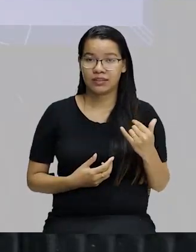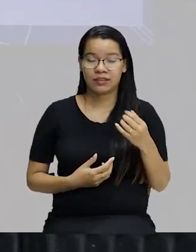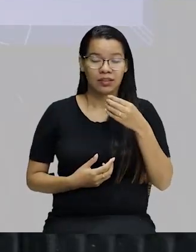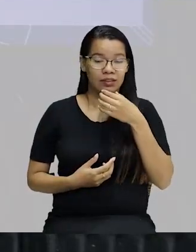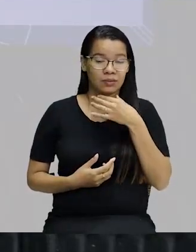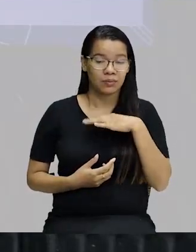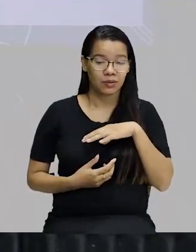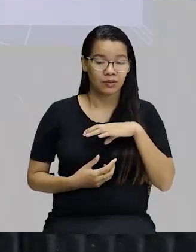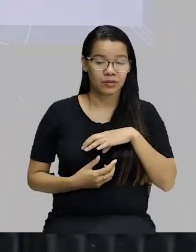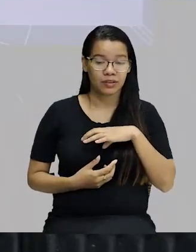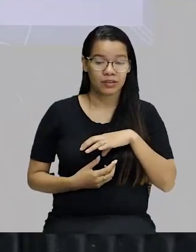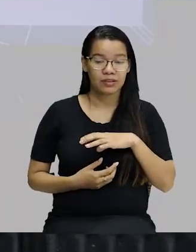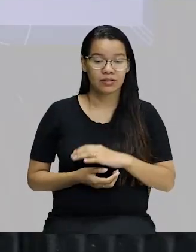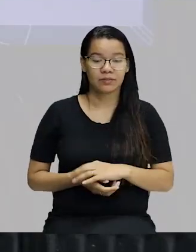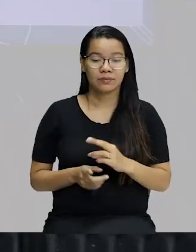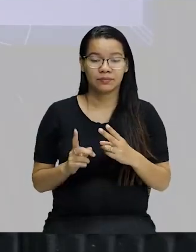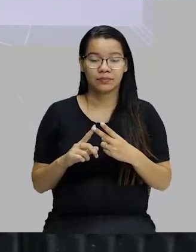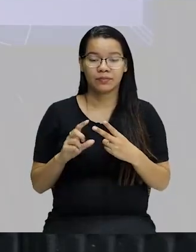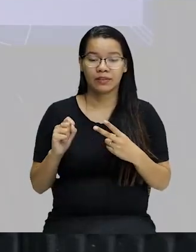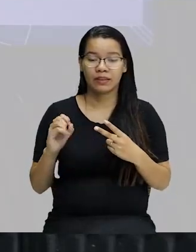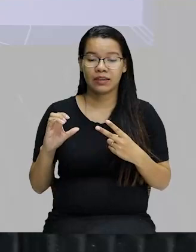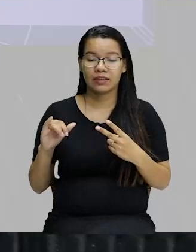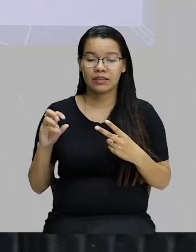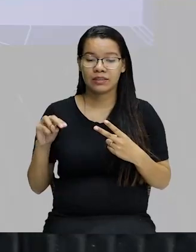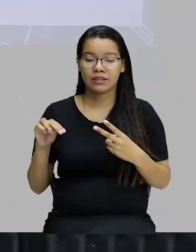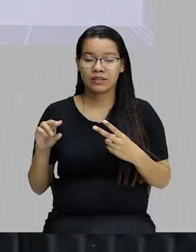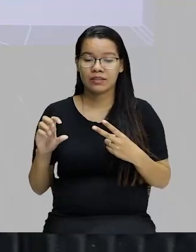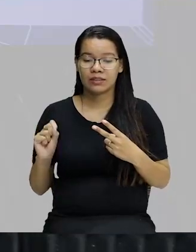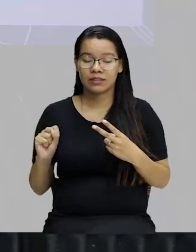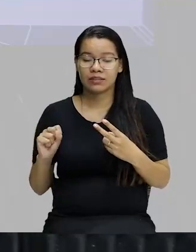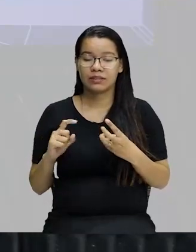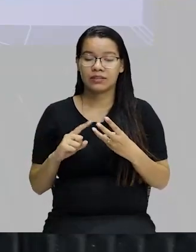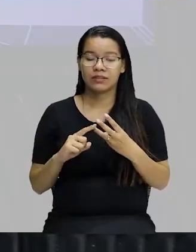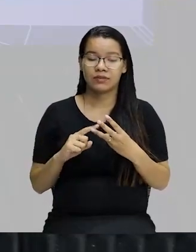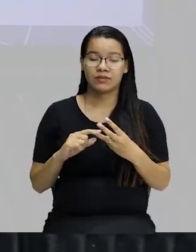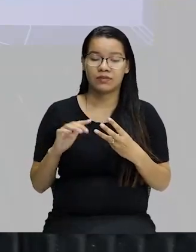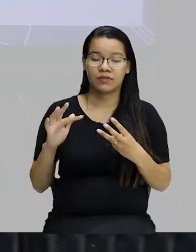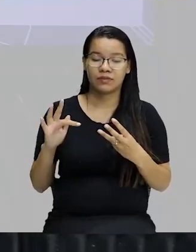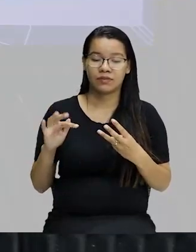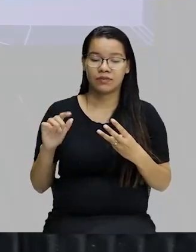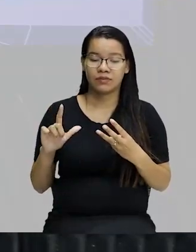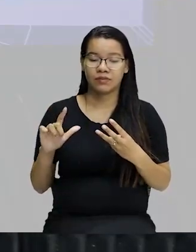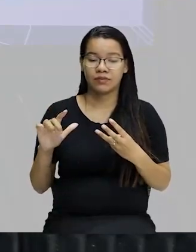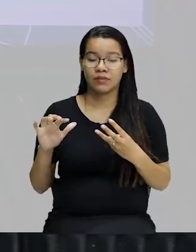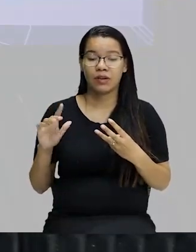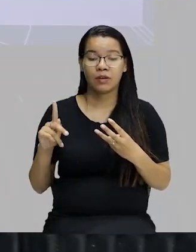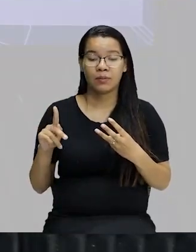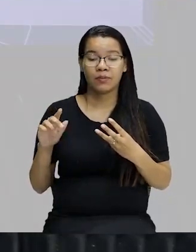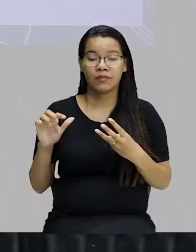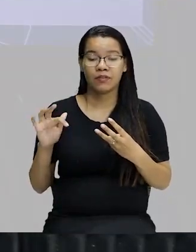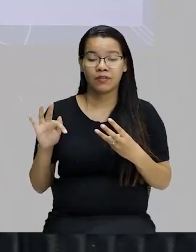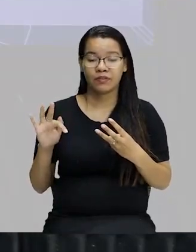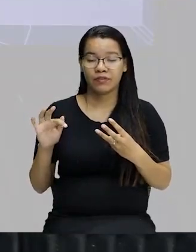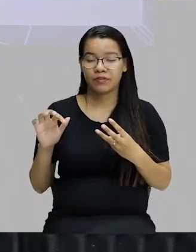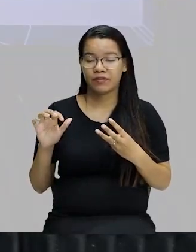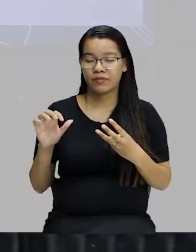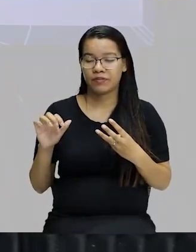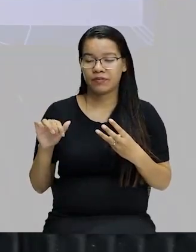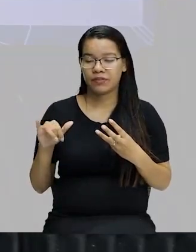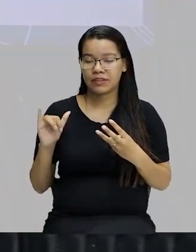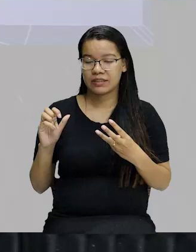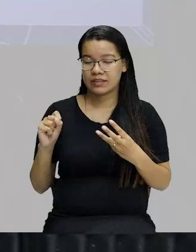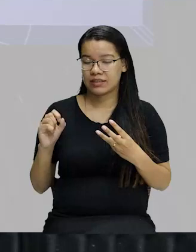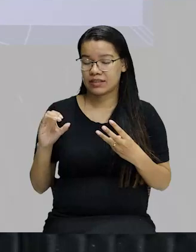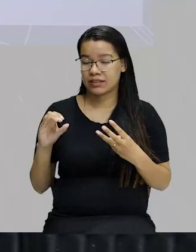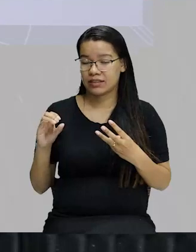dificuldade. Science, ciência. Physics, física. Então, eu tenho uma mudança,